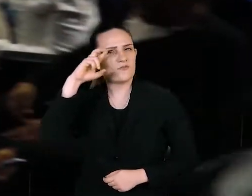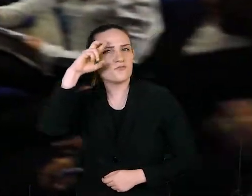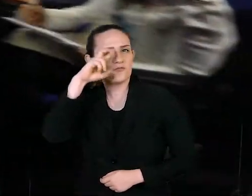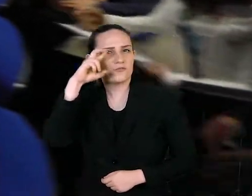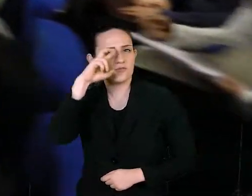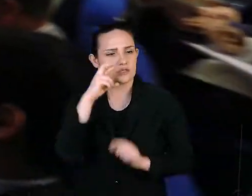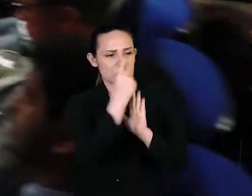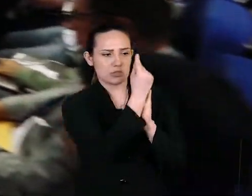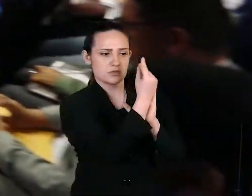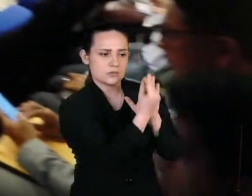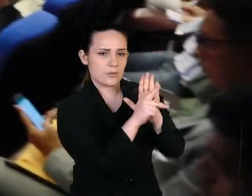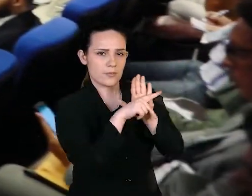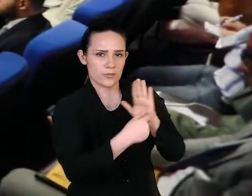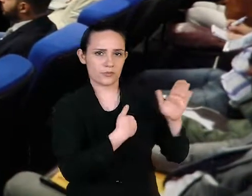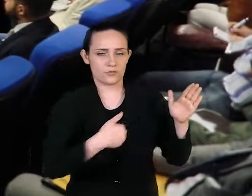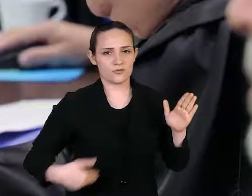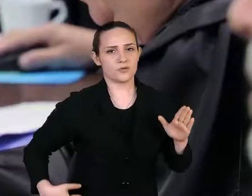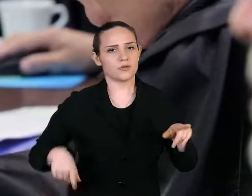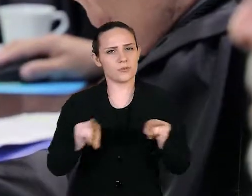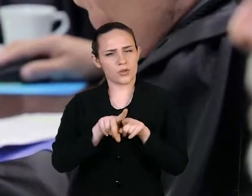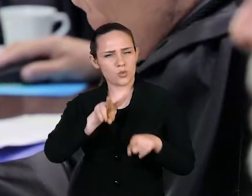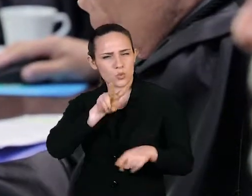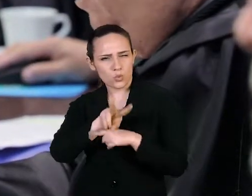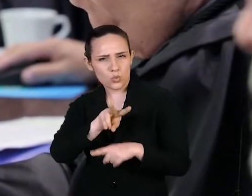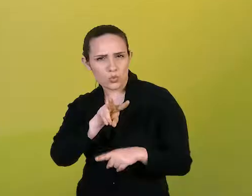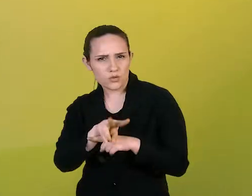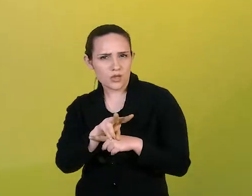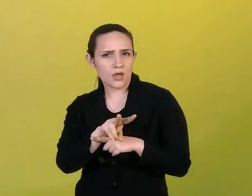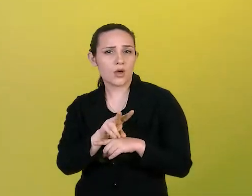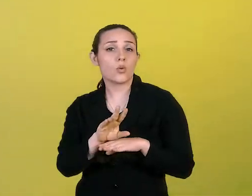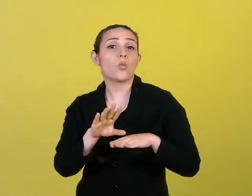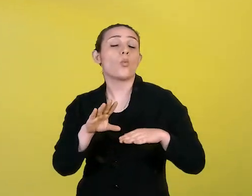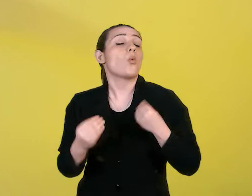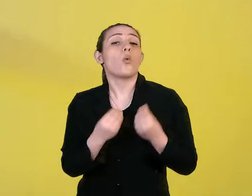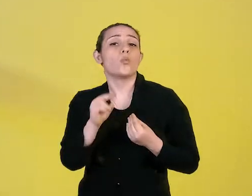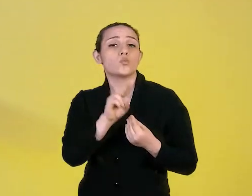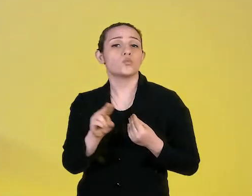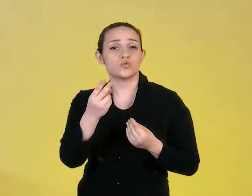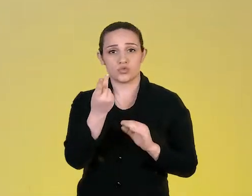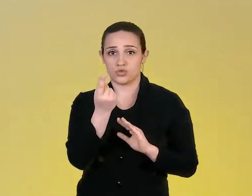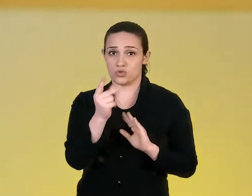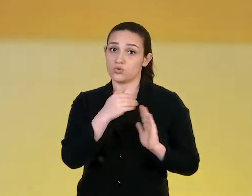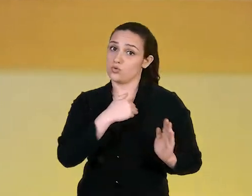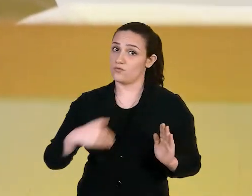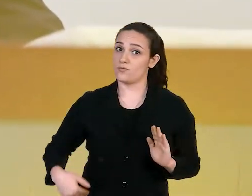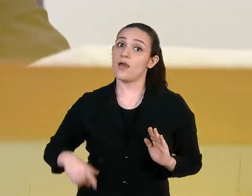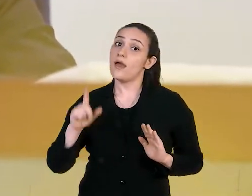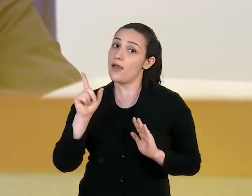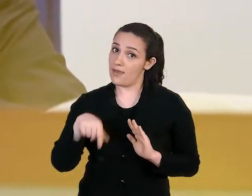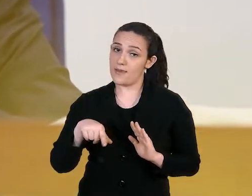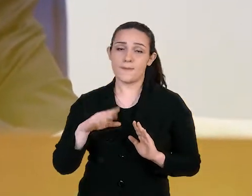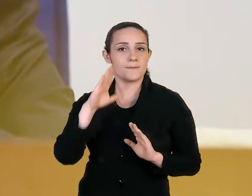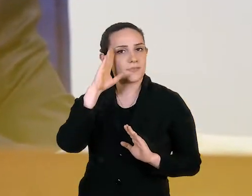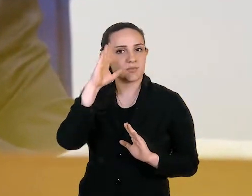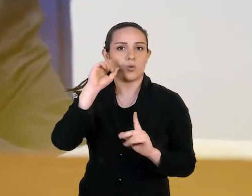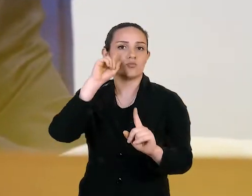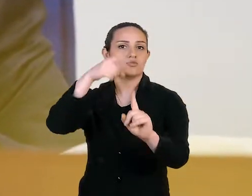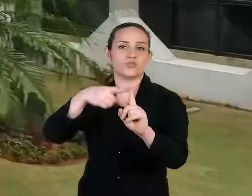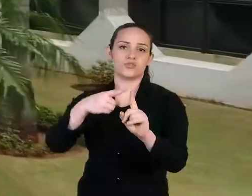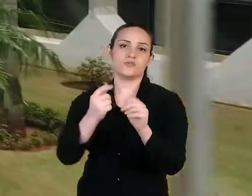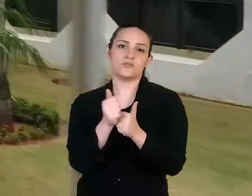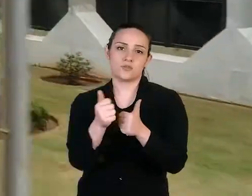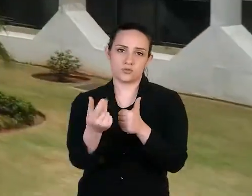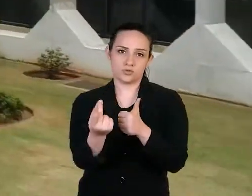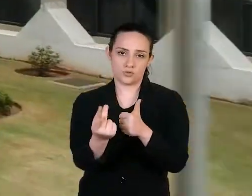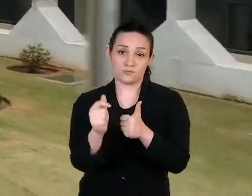Fiscalizar as contas públicas e auxiliar no controle e bom uso do dinheiro público. Essa é a essência do Tribunal de Contas.